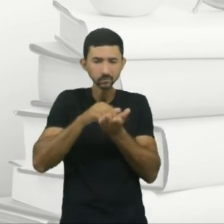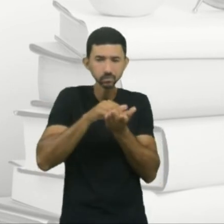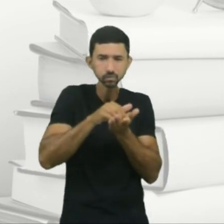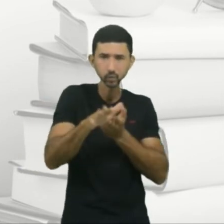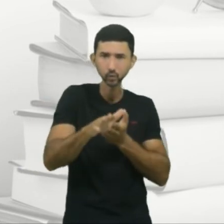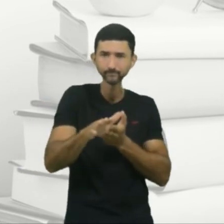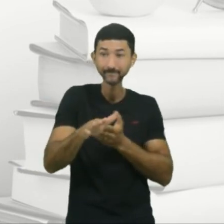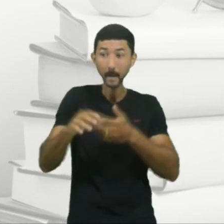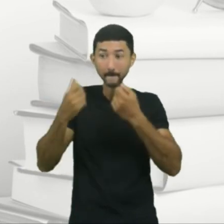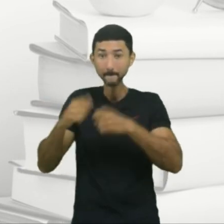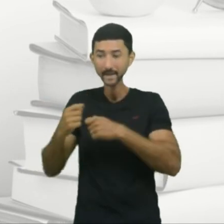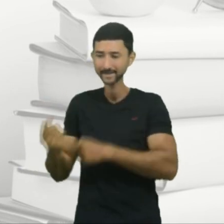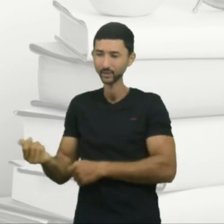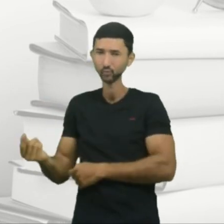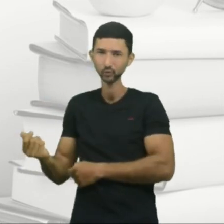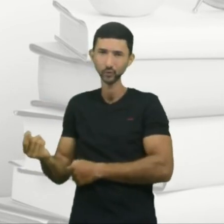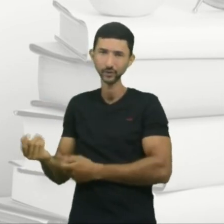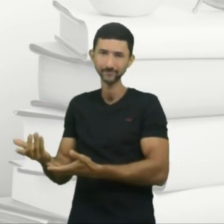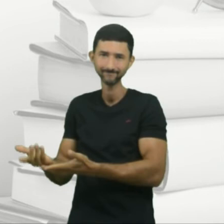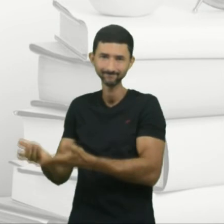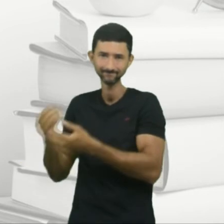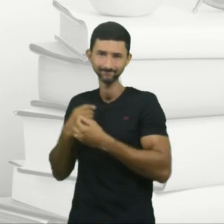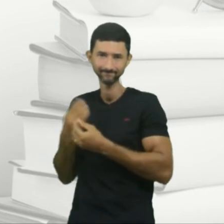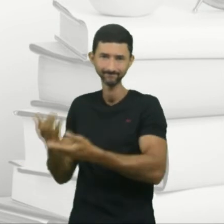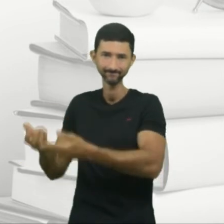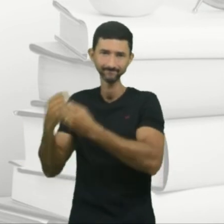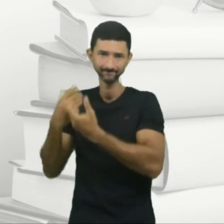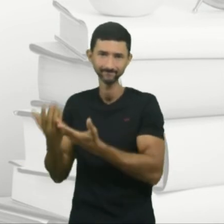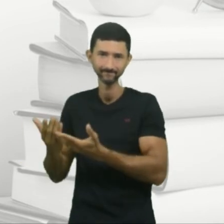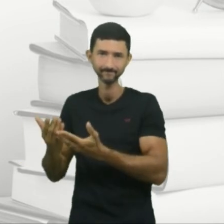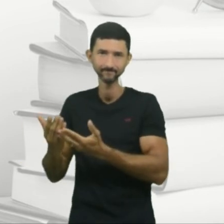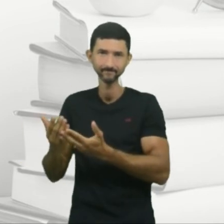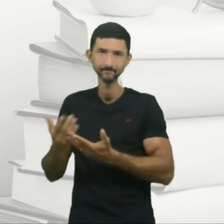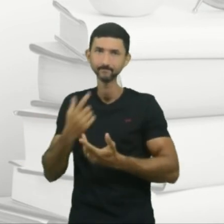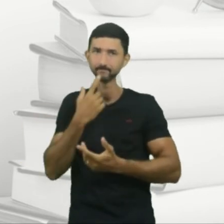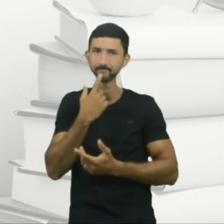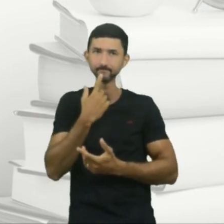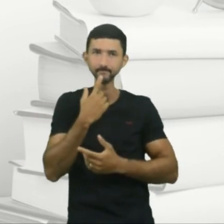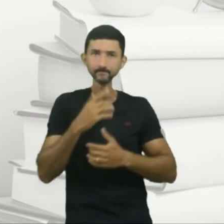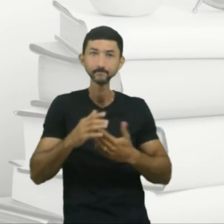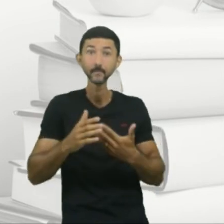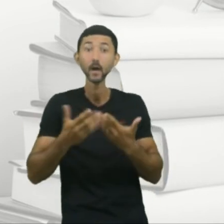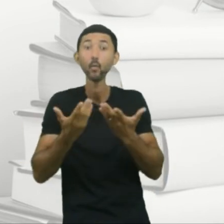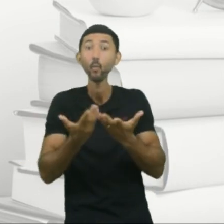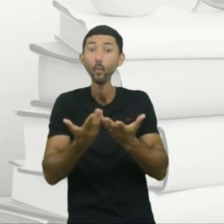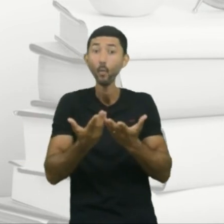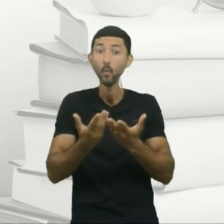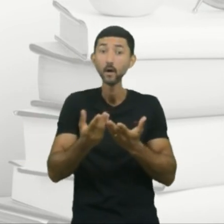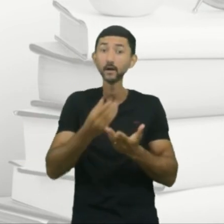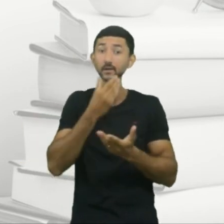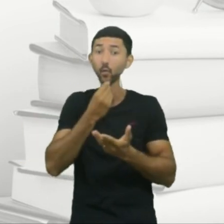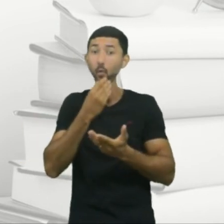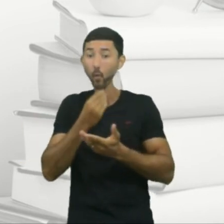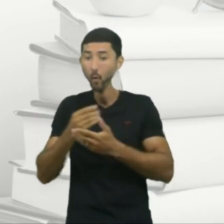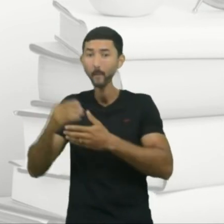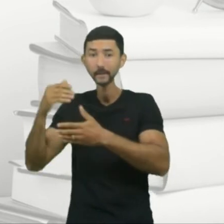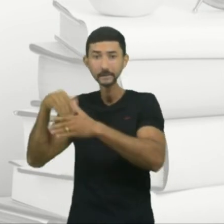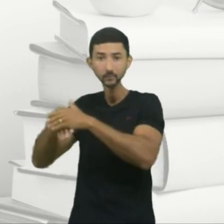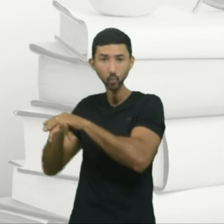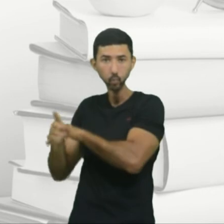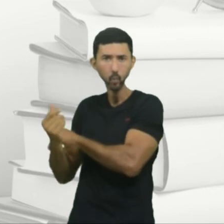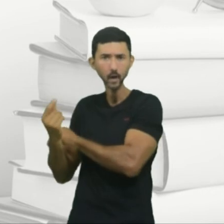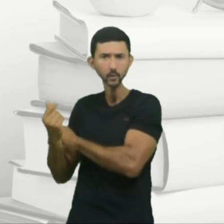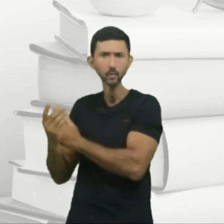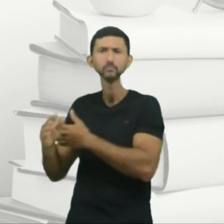precisou desse recurso para suas despesas básicas. Olha a pergunta, quanto Pedro tinha